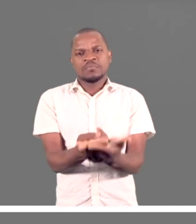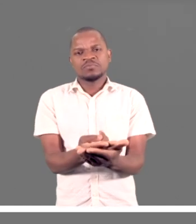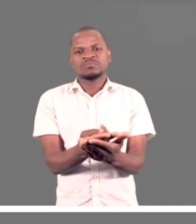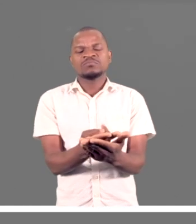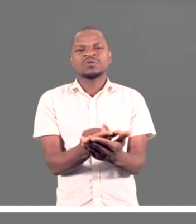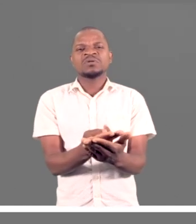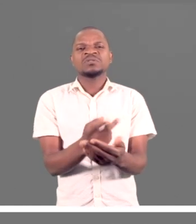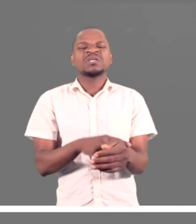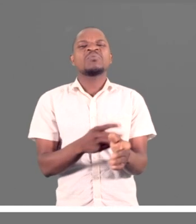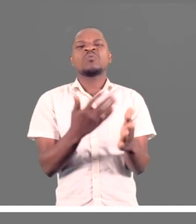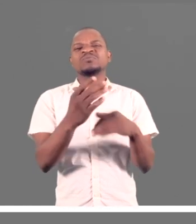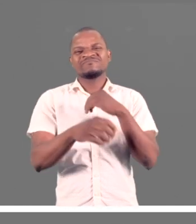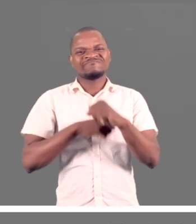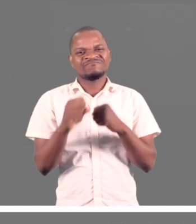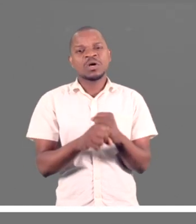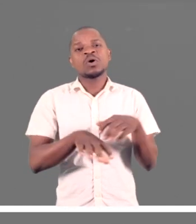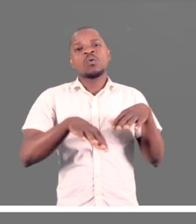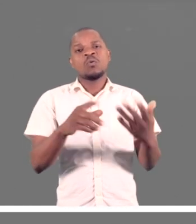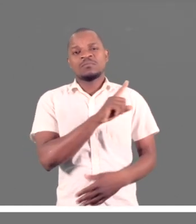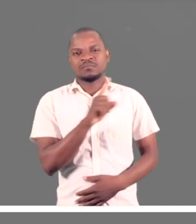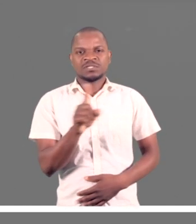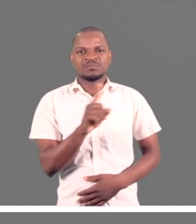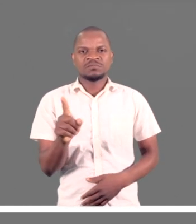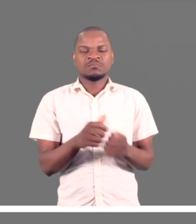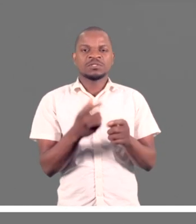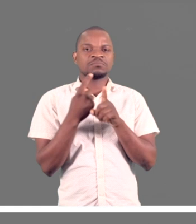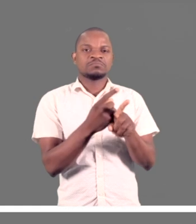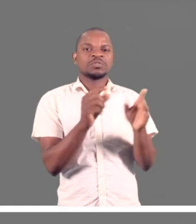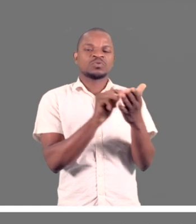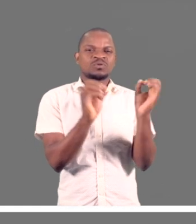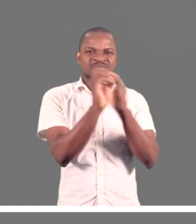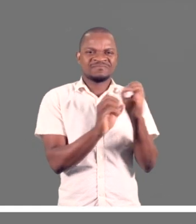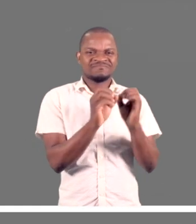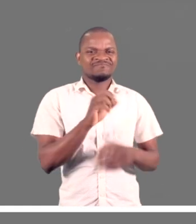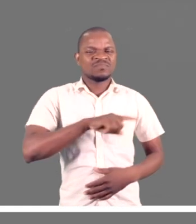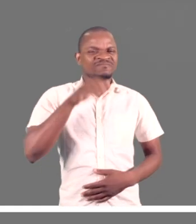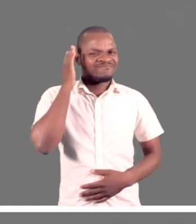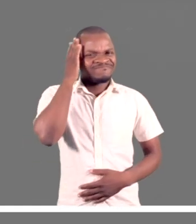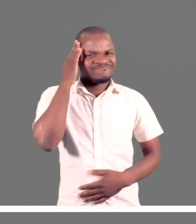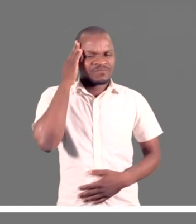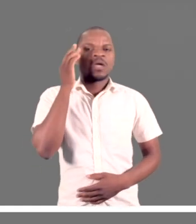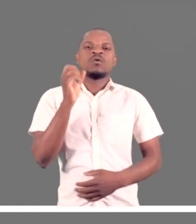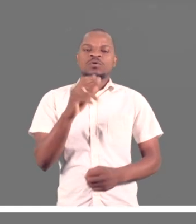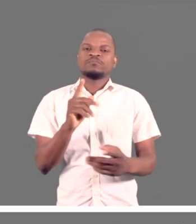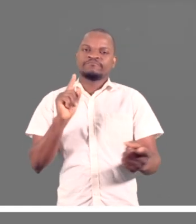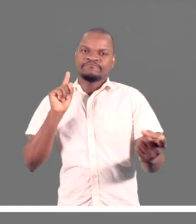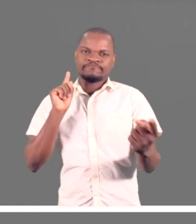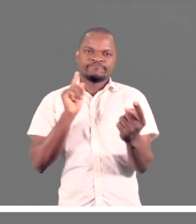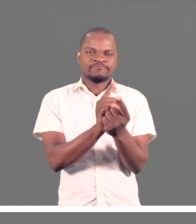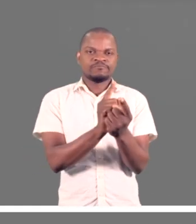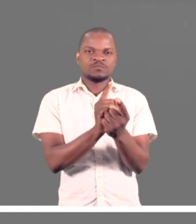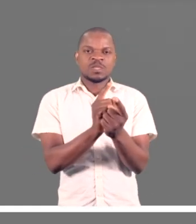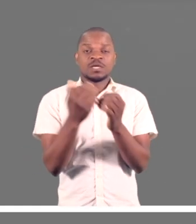perdem os estudos. Então, nós decidimos aproximar o hospital e pedir espaço